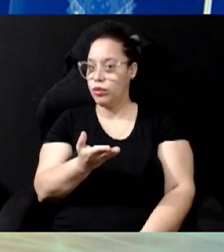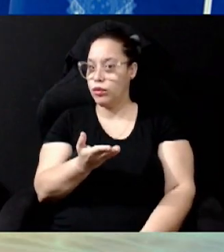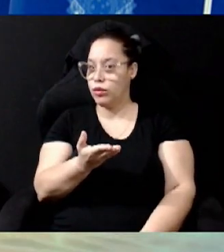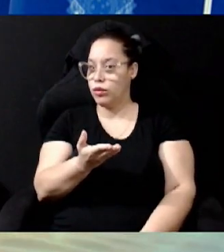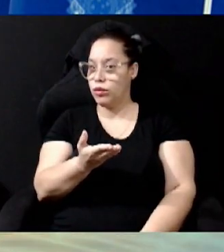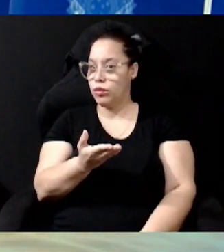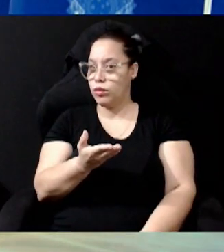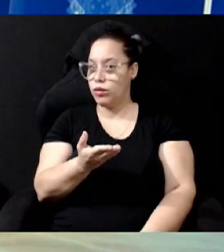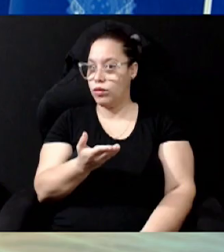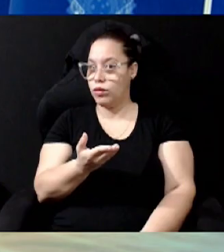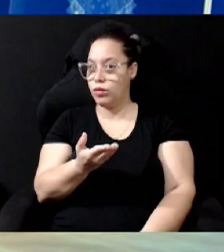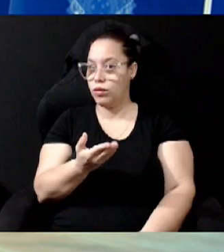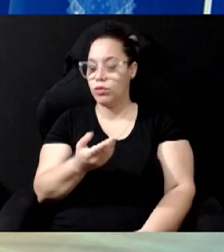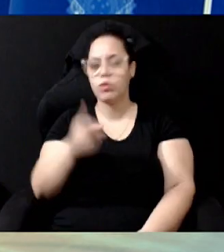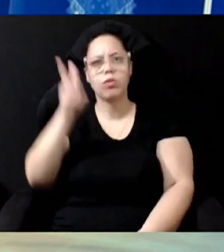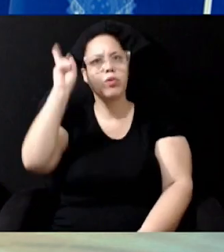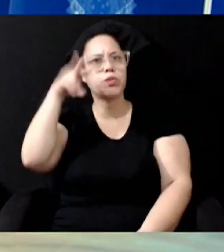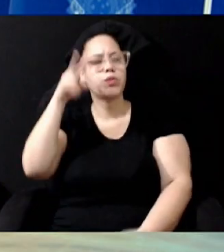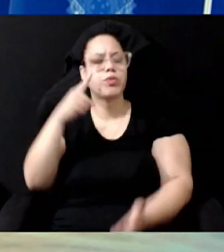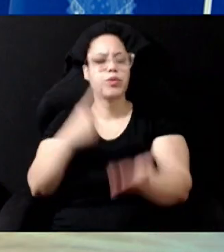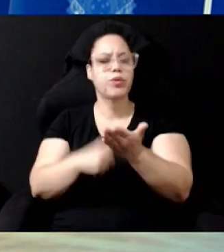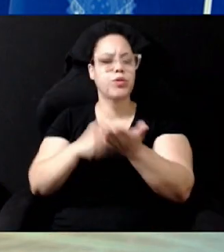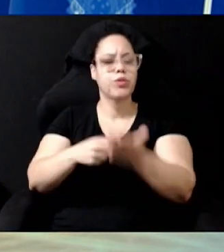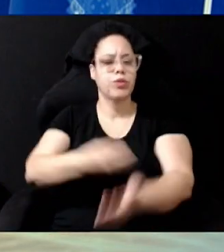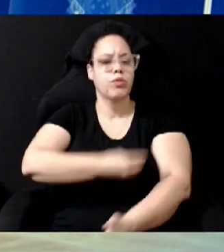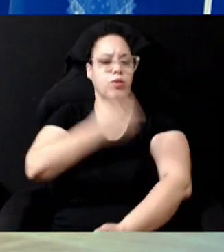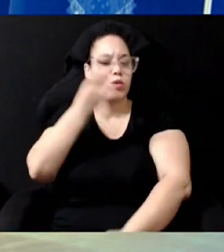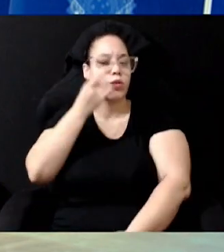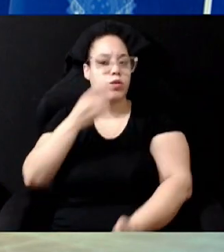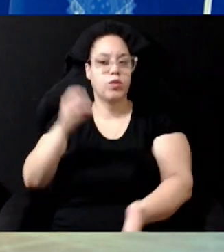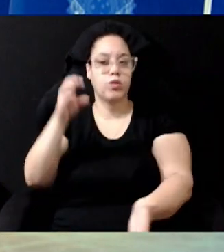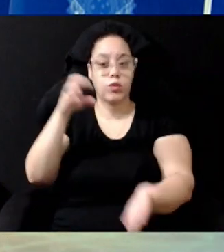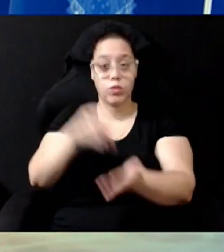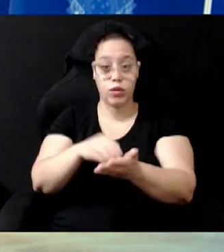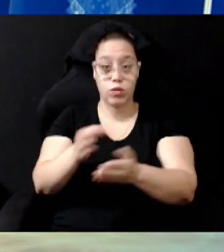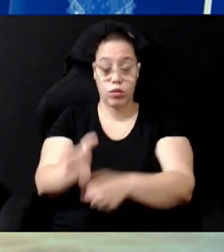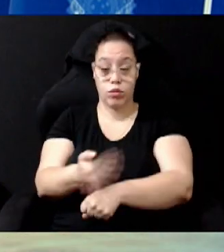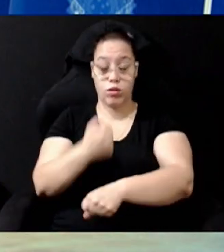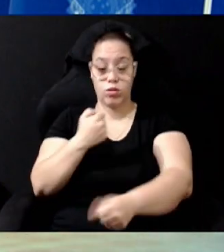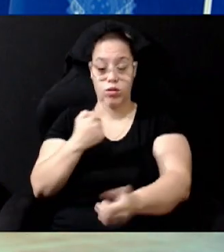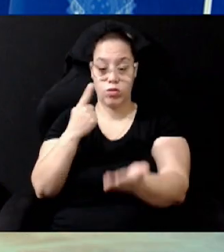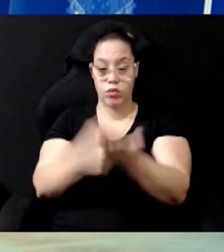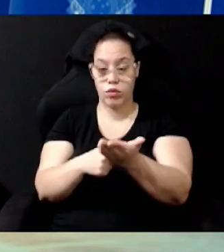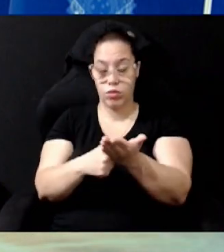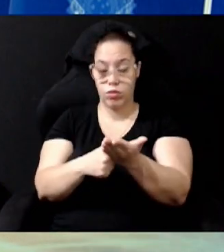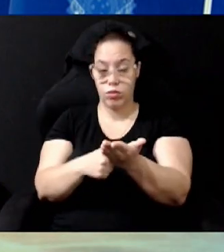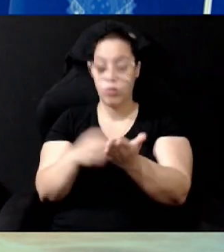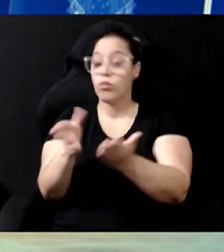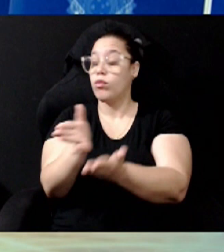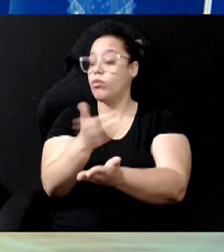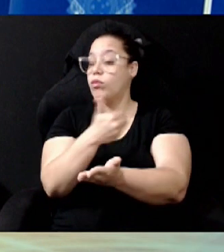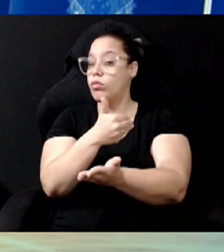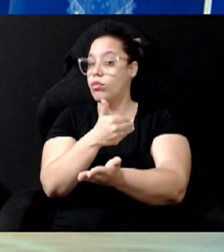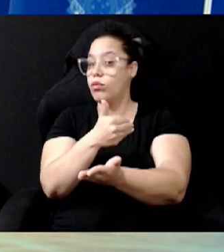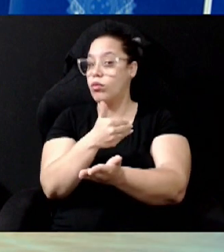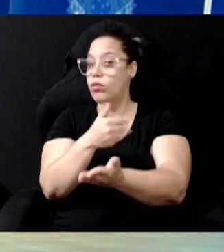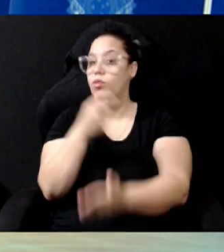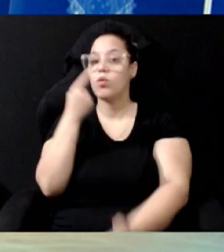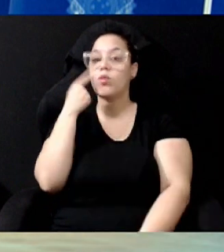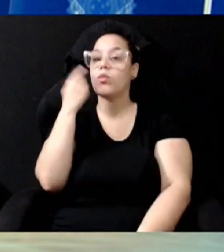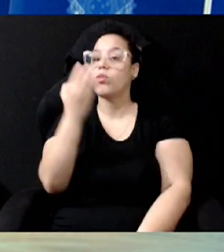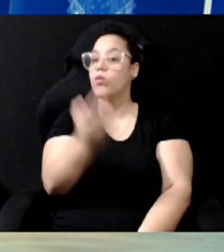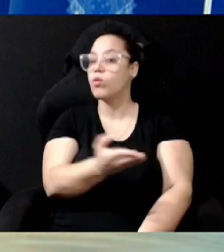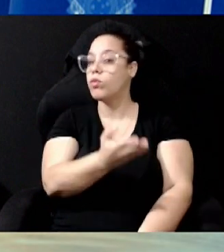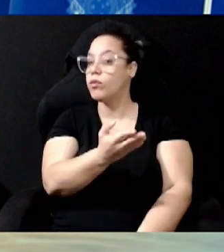cepat.campinas.sp.gov.br. Lembrando que o atendimento presencial do CEPAT é realizado mediante agendamento prévio através do site